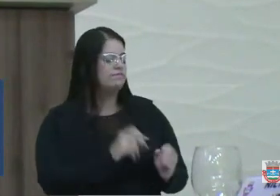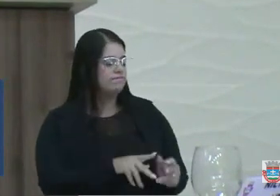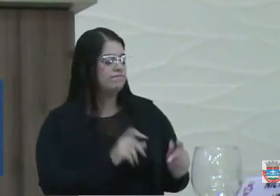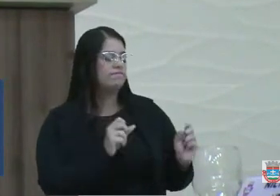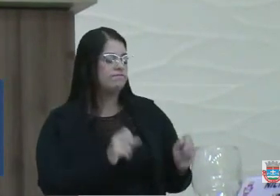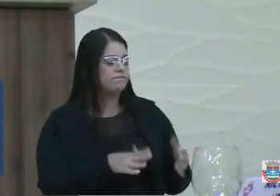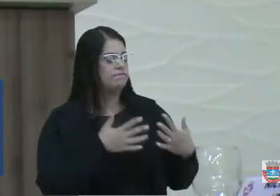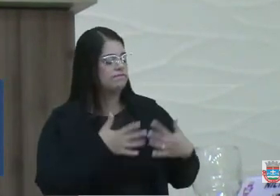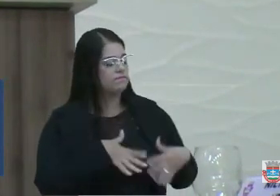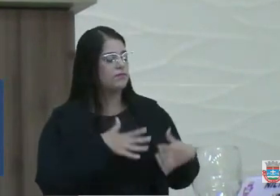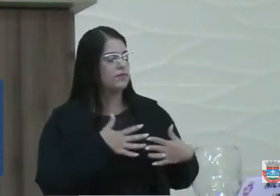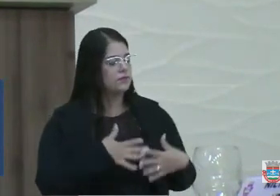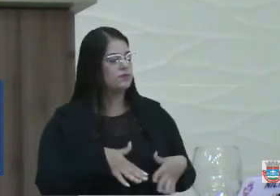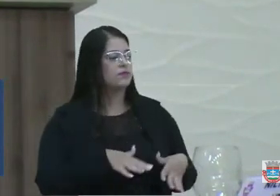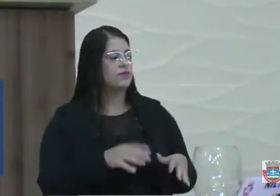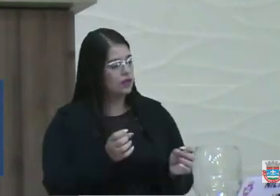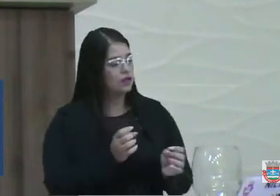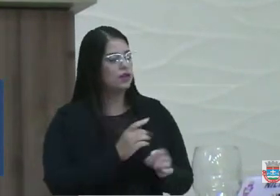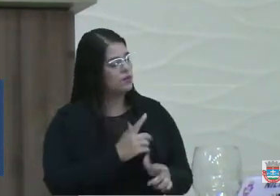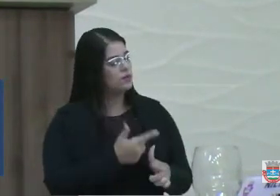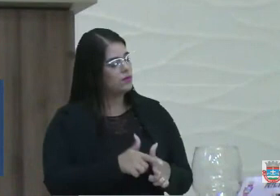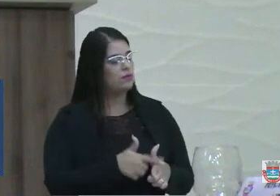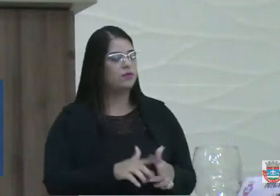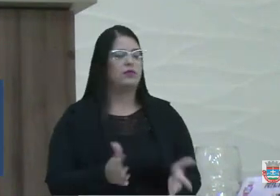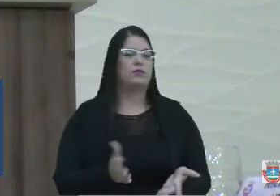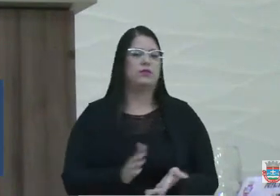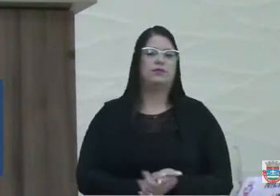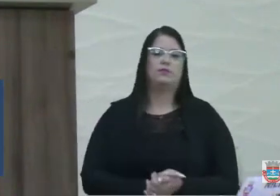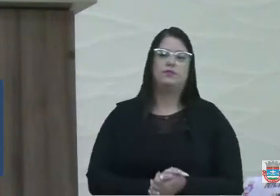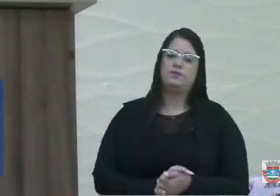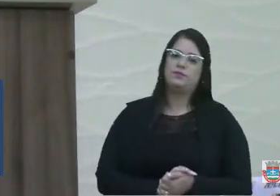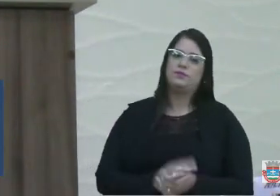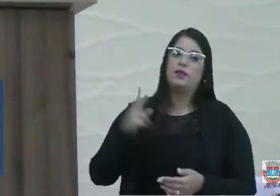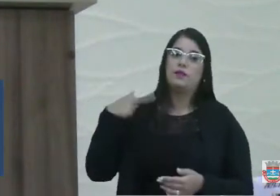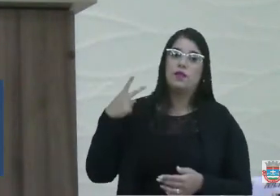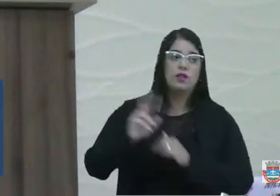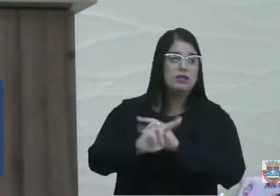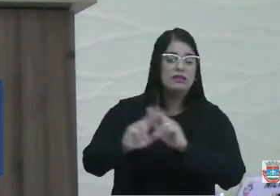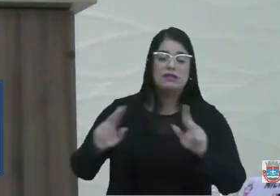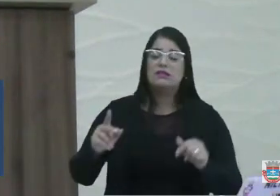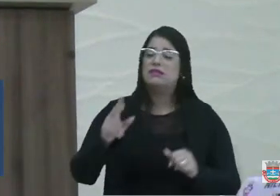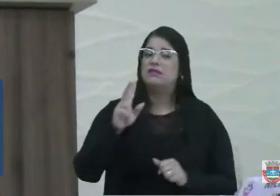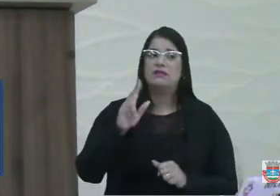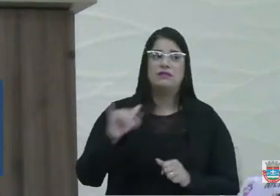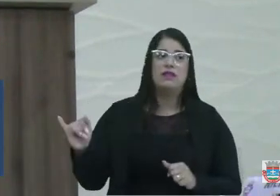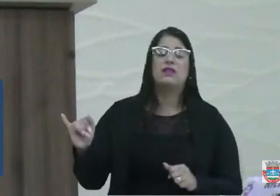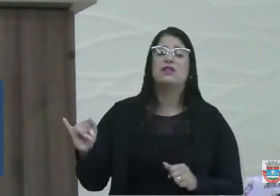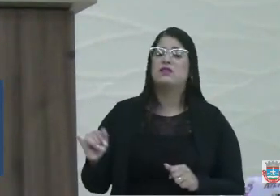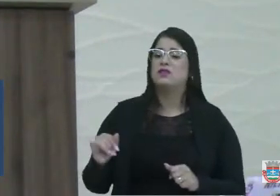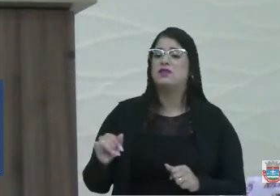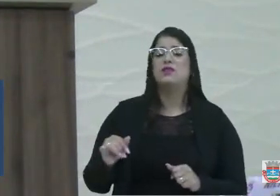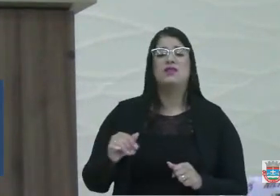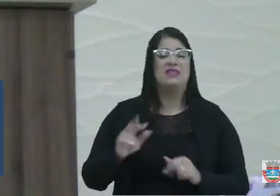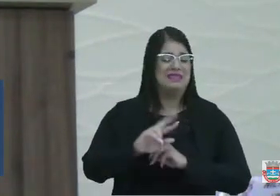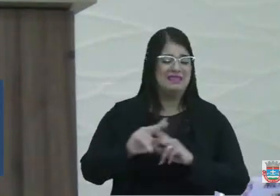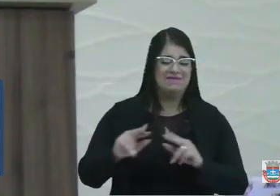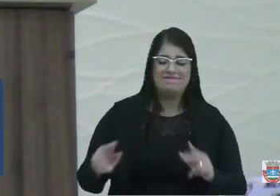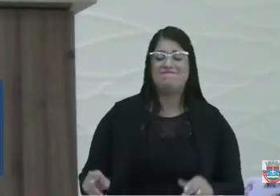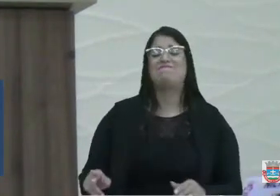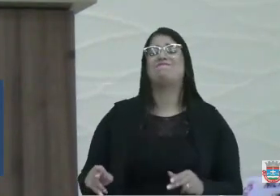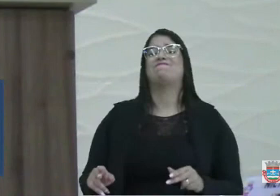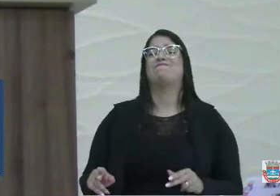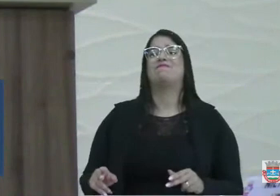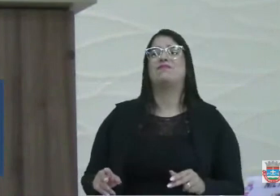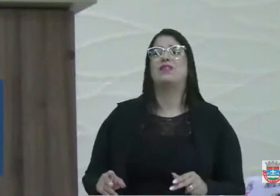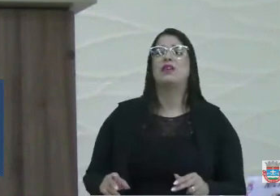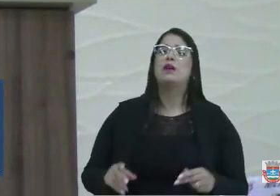lutar. Todos nós, vereadores, a gente já vai, já foi, vai quantas vezes preciso for. Mas que um dia a